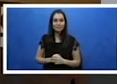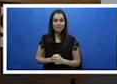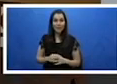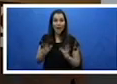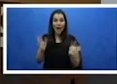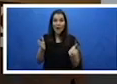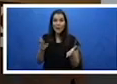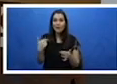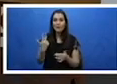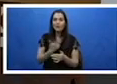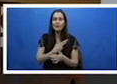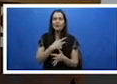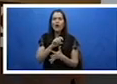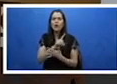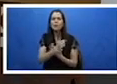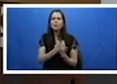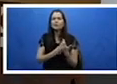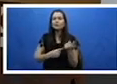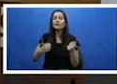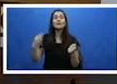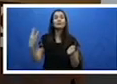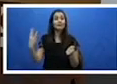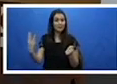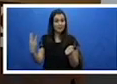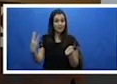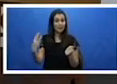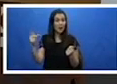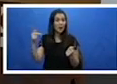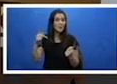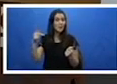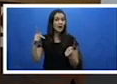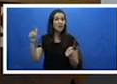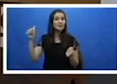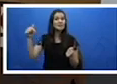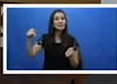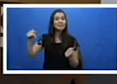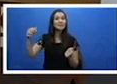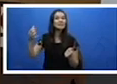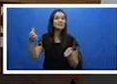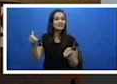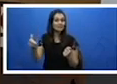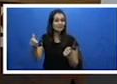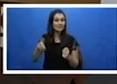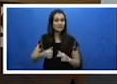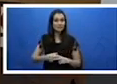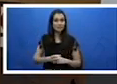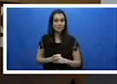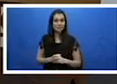Vamos lá, apostila 3, página 76, tá?